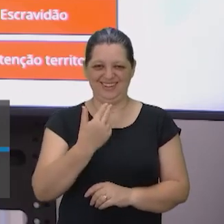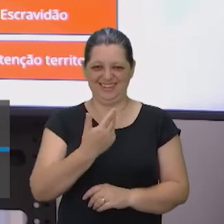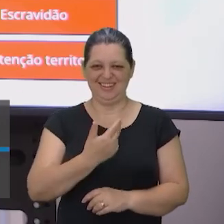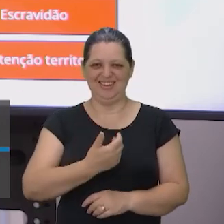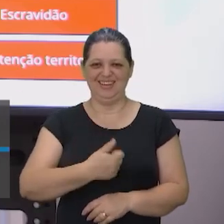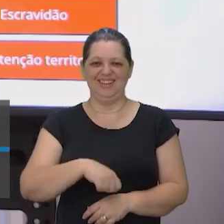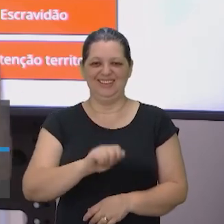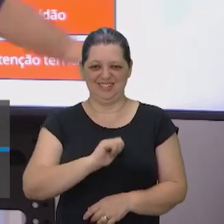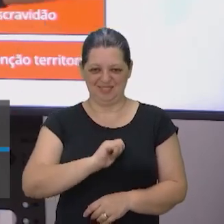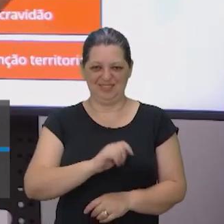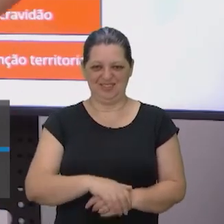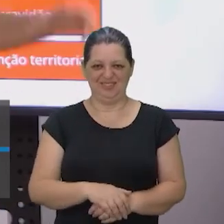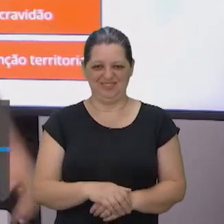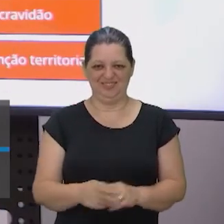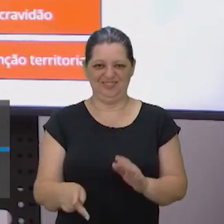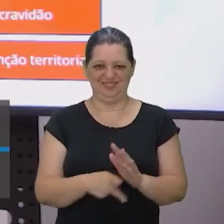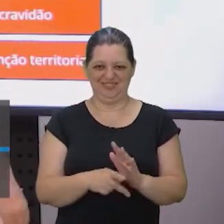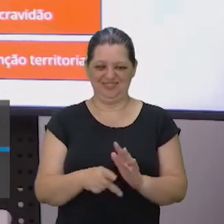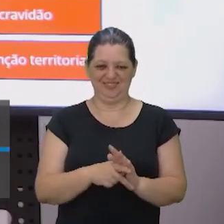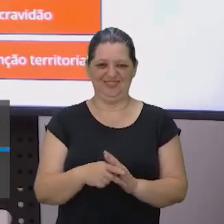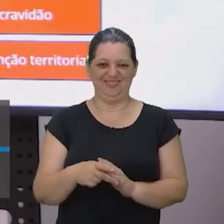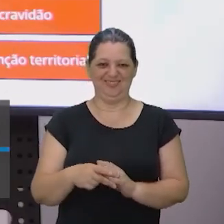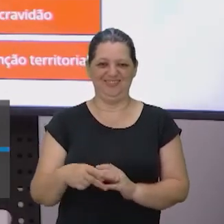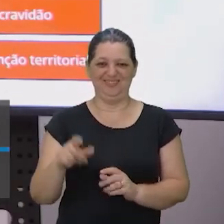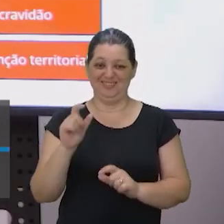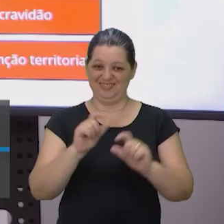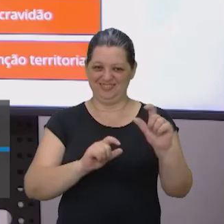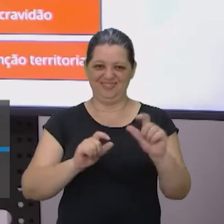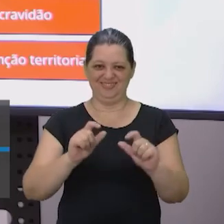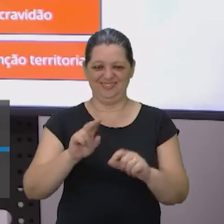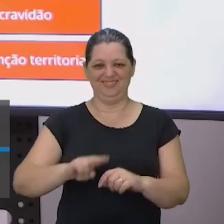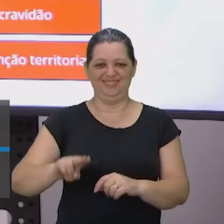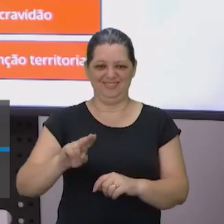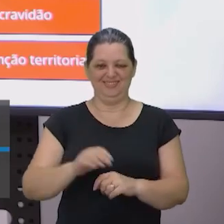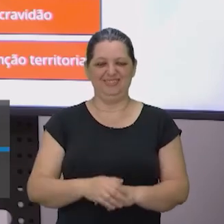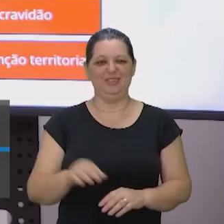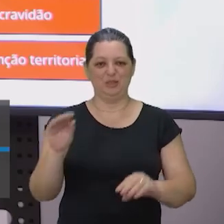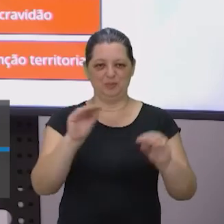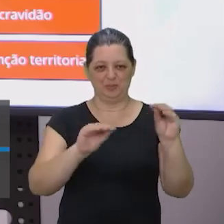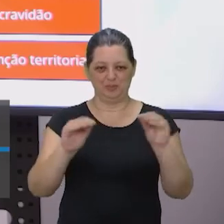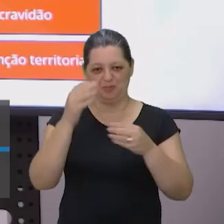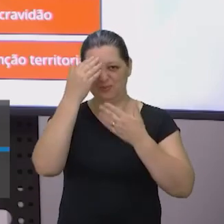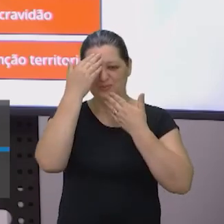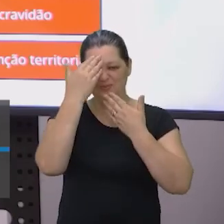para gastar meu poliglotismo. Gente, um beijo para todos vocês,